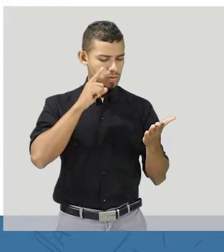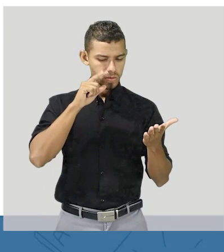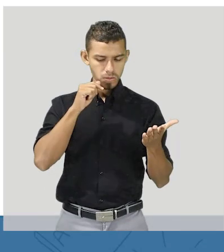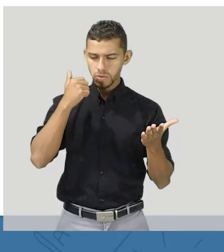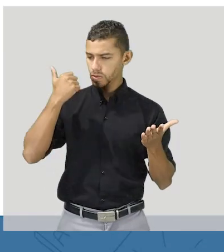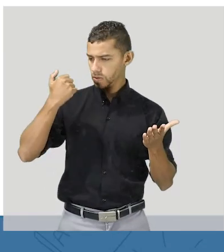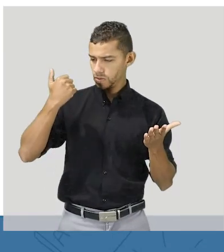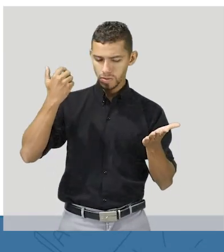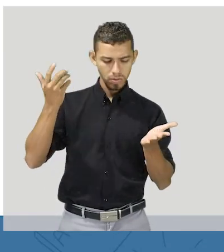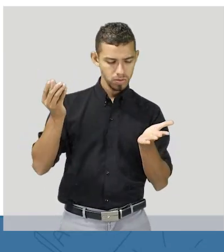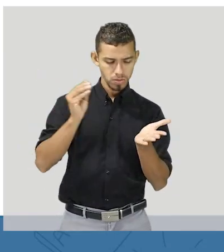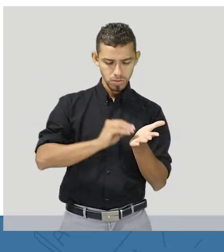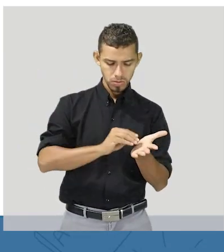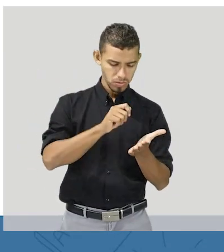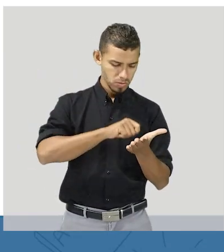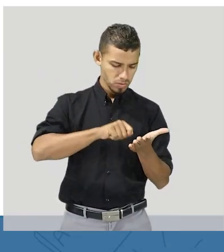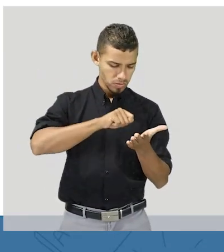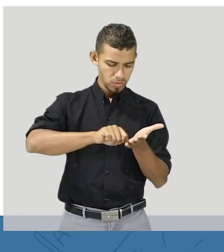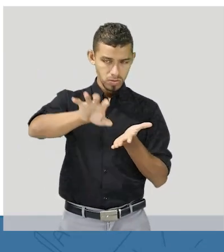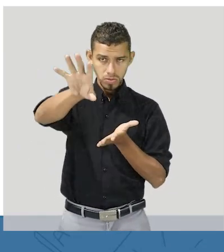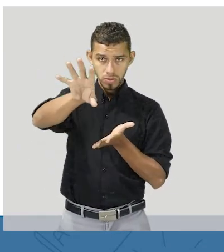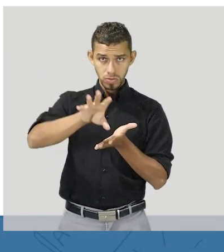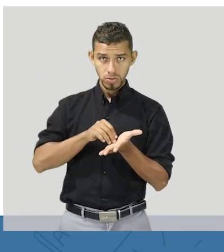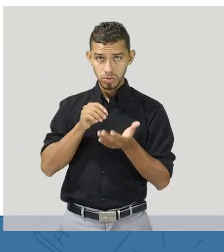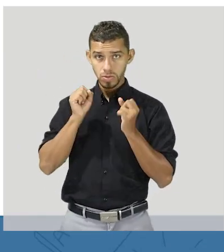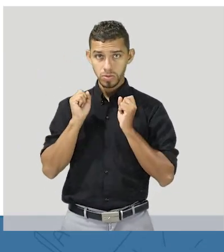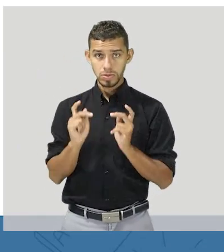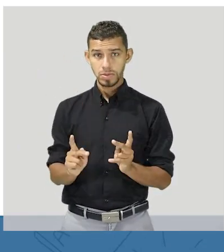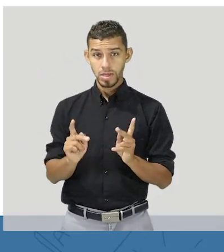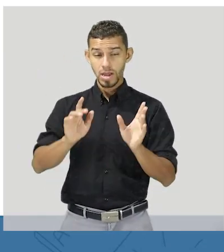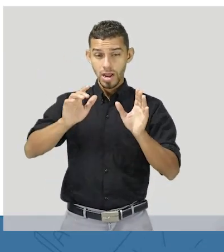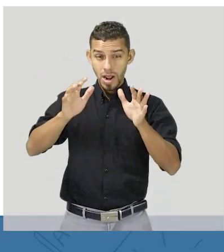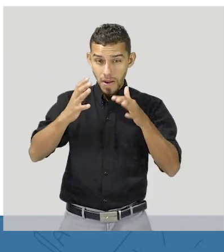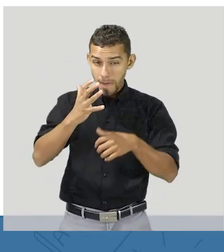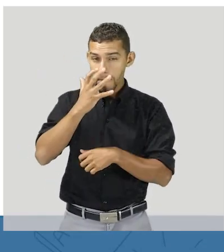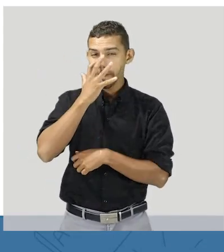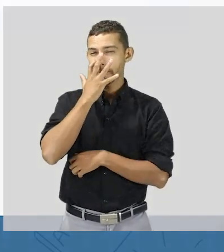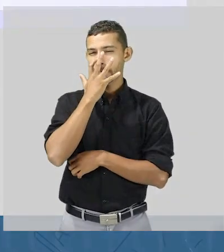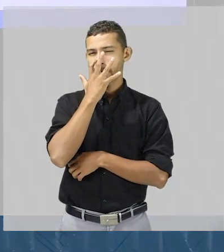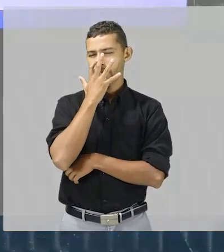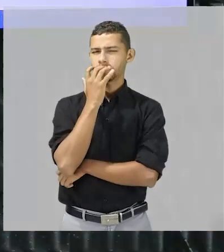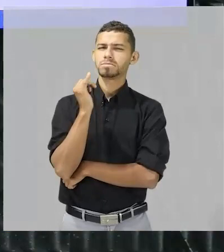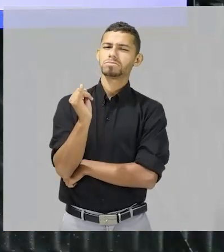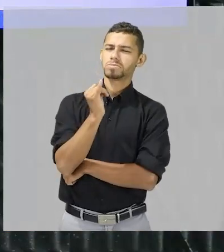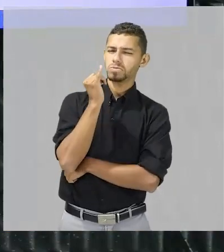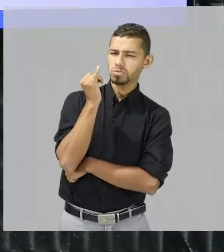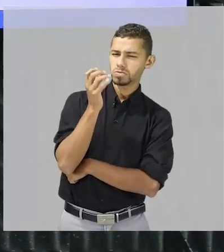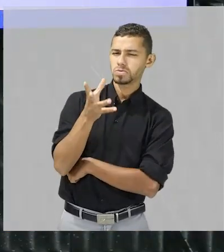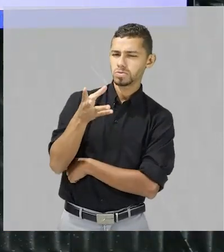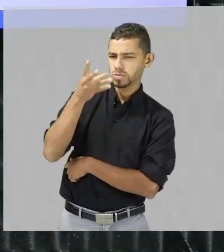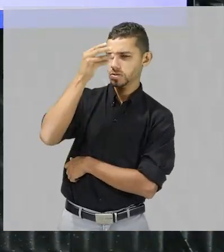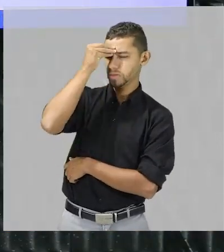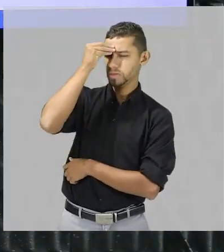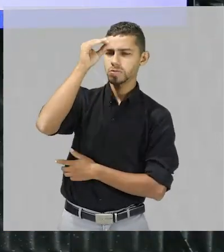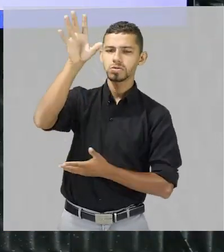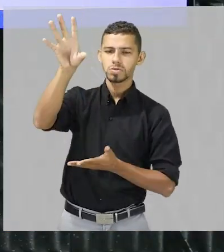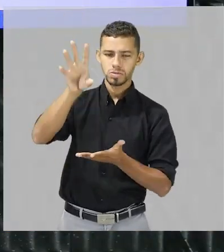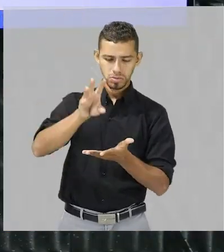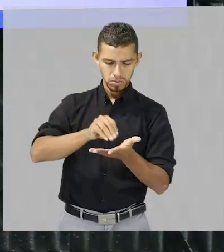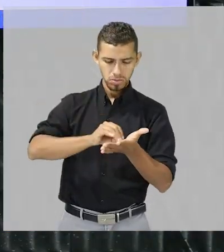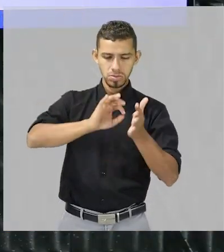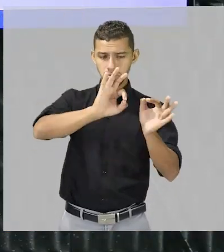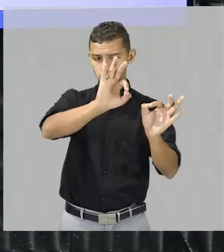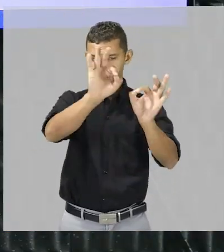as devidas anotações ao longo do vídeo. Você está assistindo, achou interessante, importante, você pode